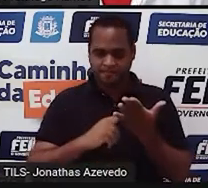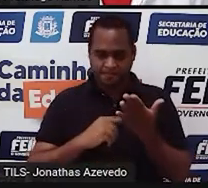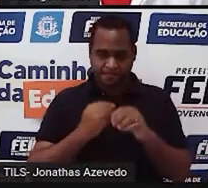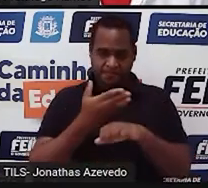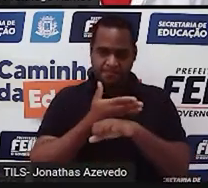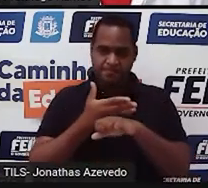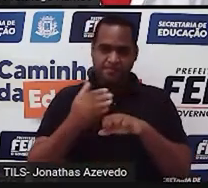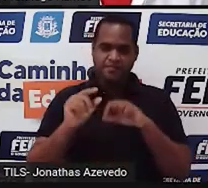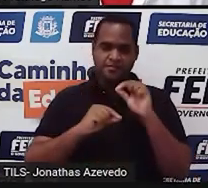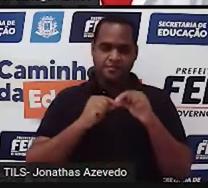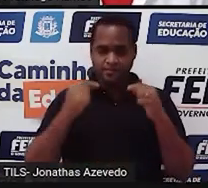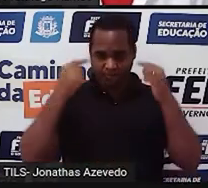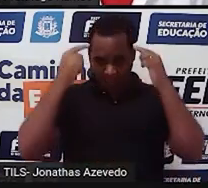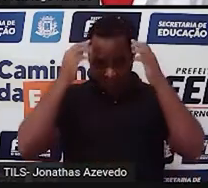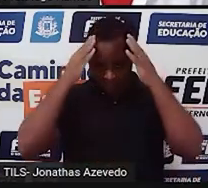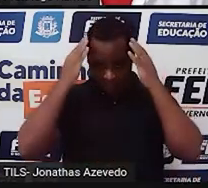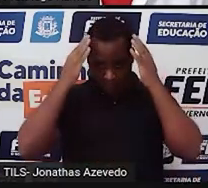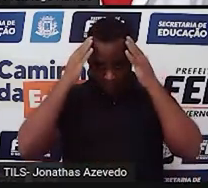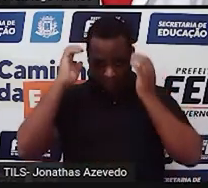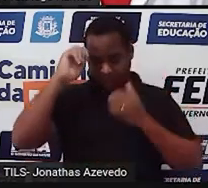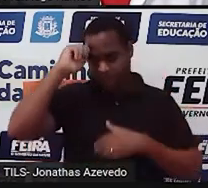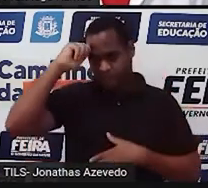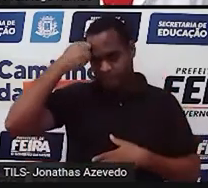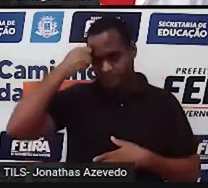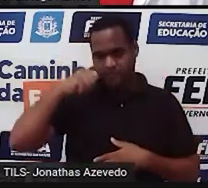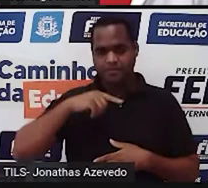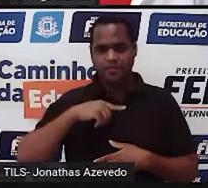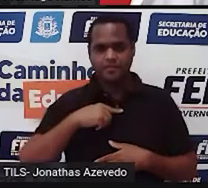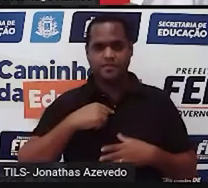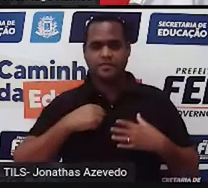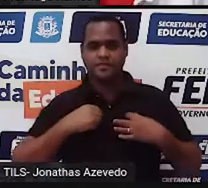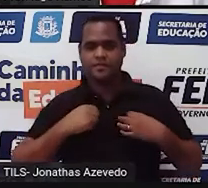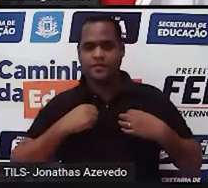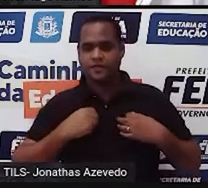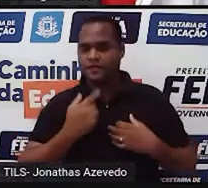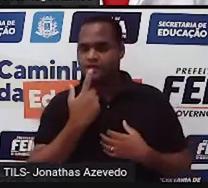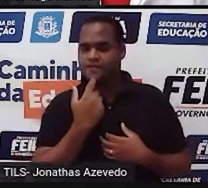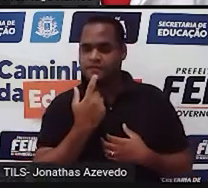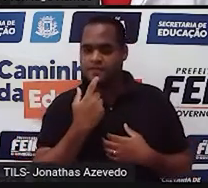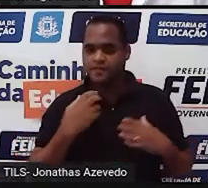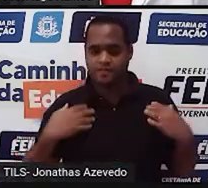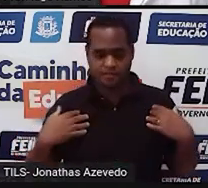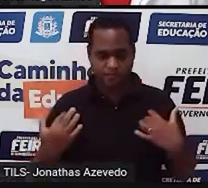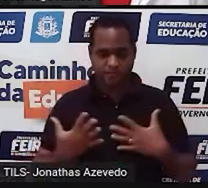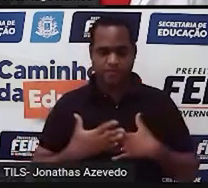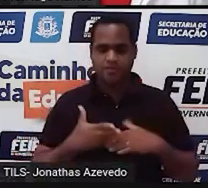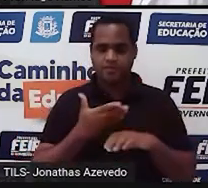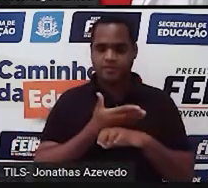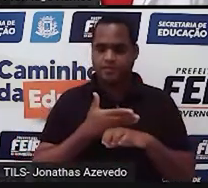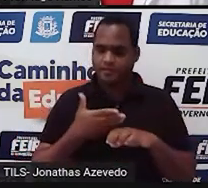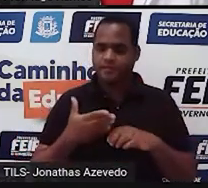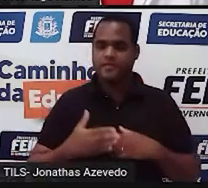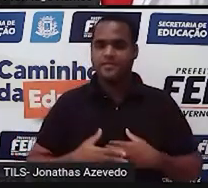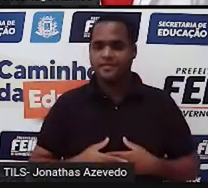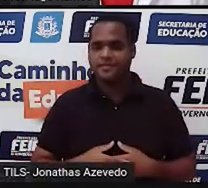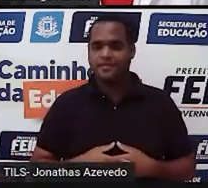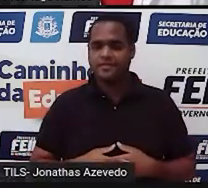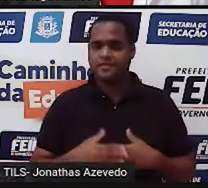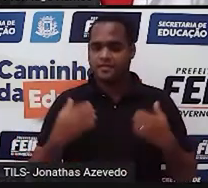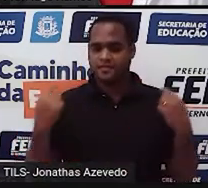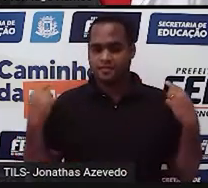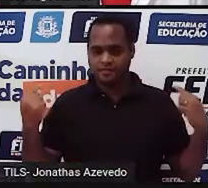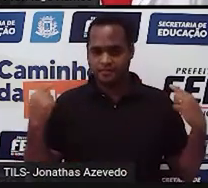branca Meu cabelo é preto momento Eu visto uma camisa vermelha ou cima tem um jaleco branco